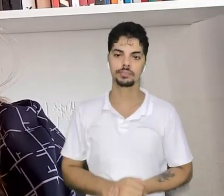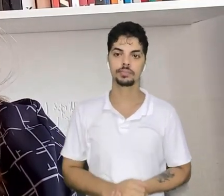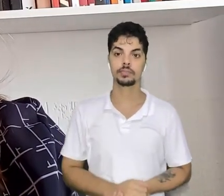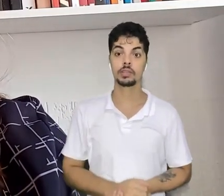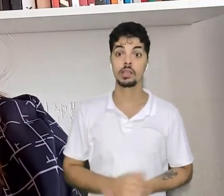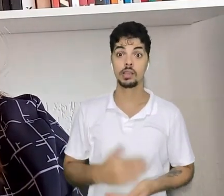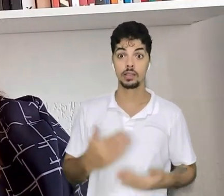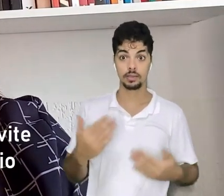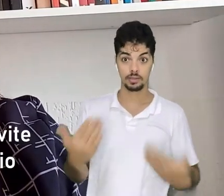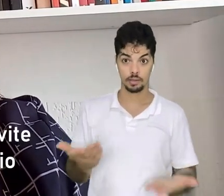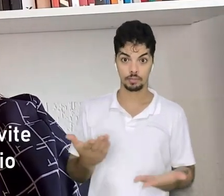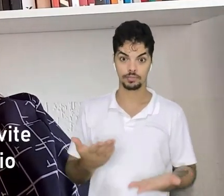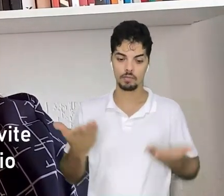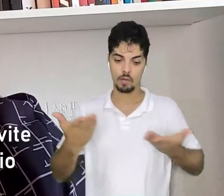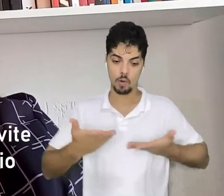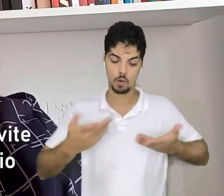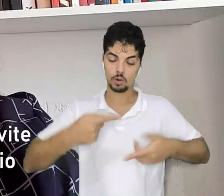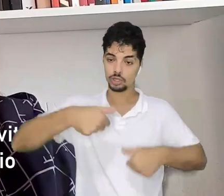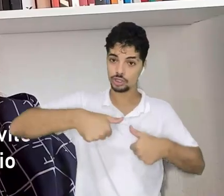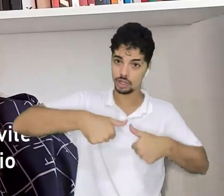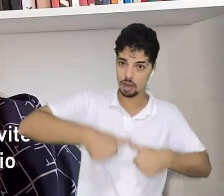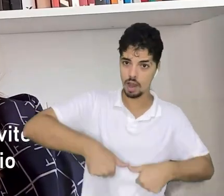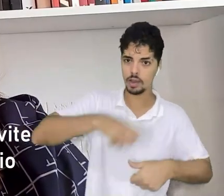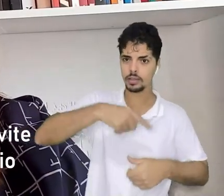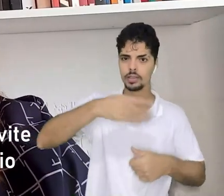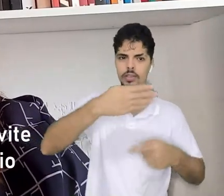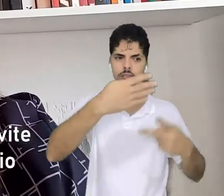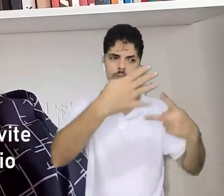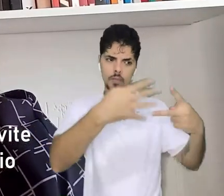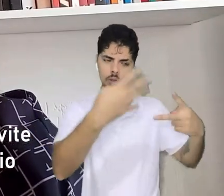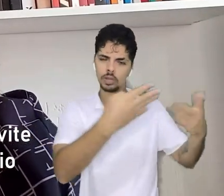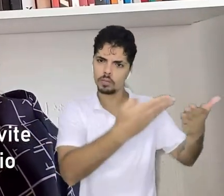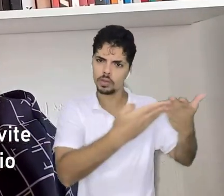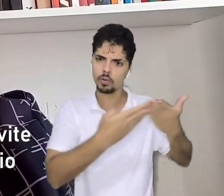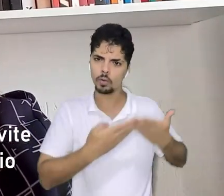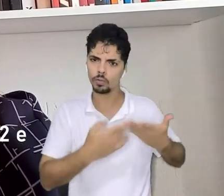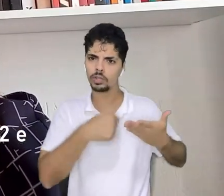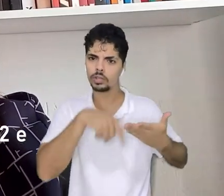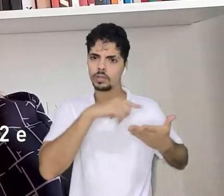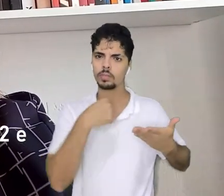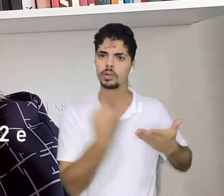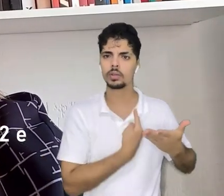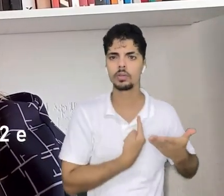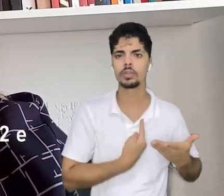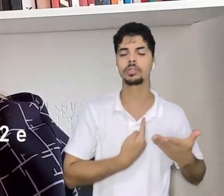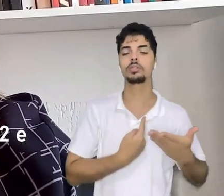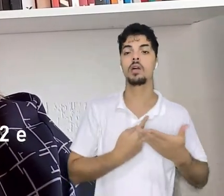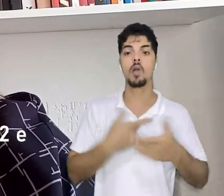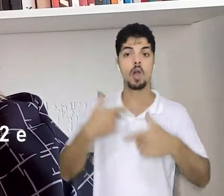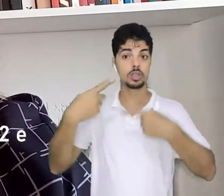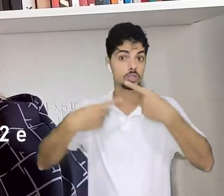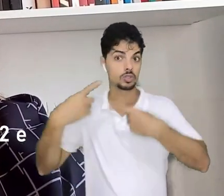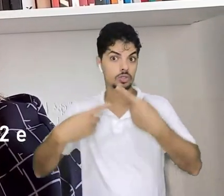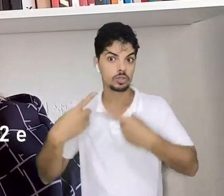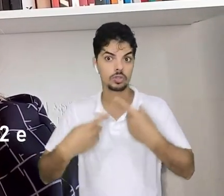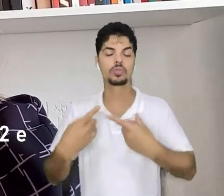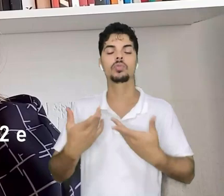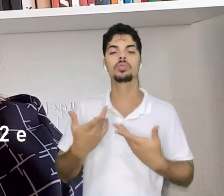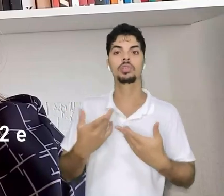Grosso hoje eu estou aqui a convite do portal vicentenário do blog Bicentenário